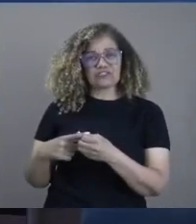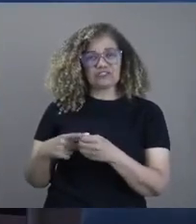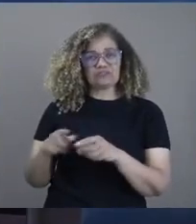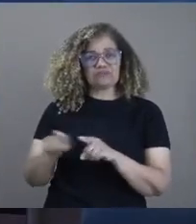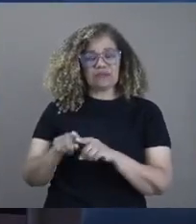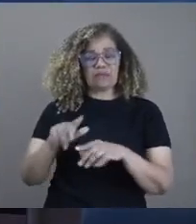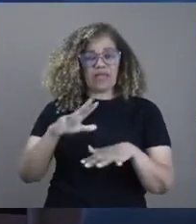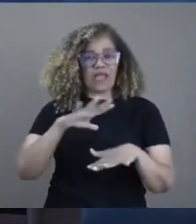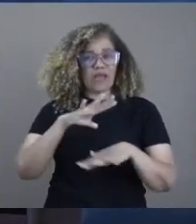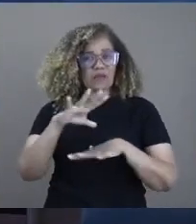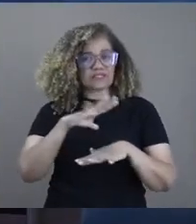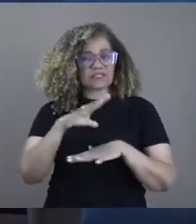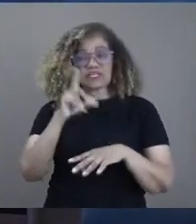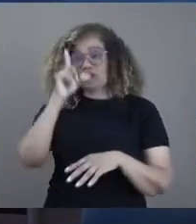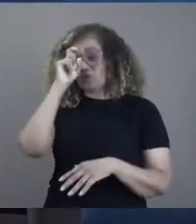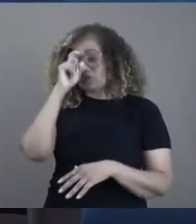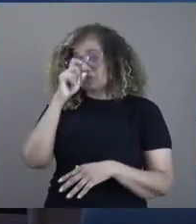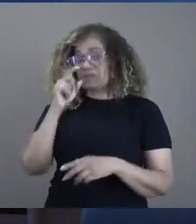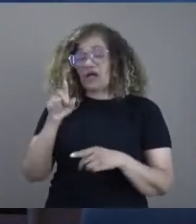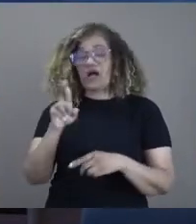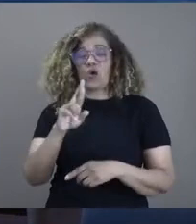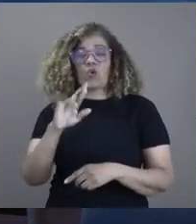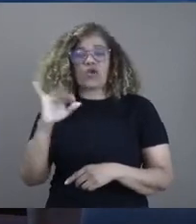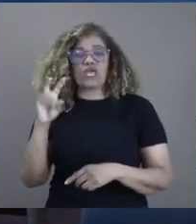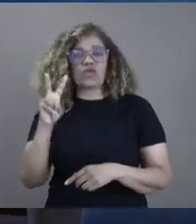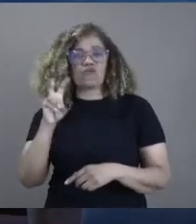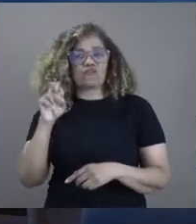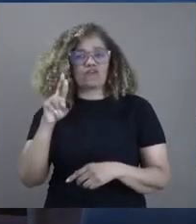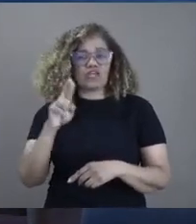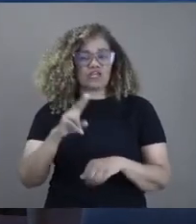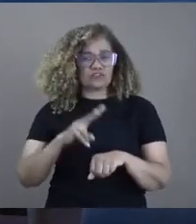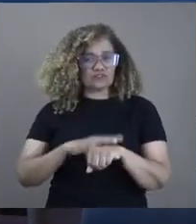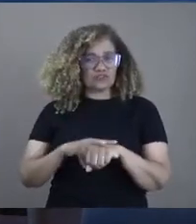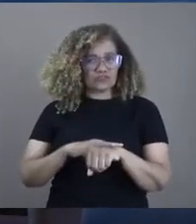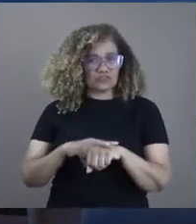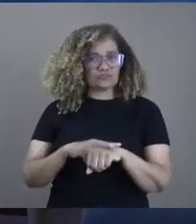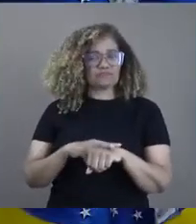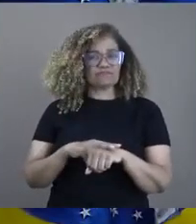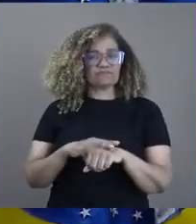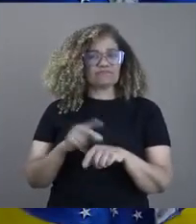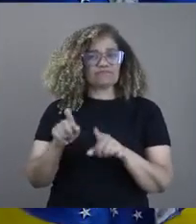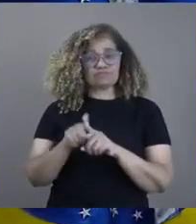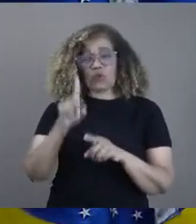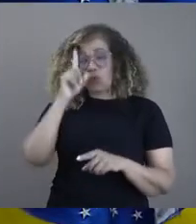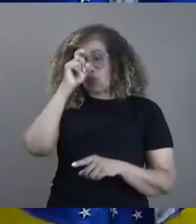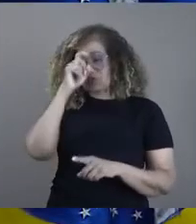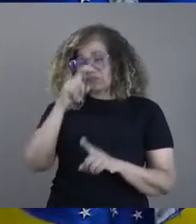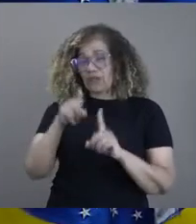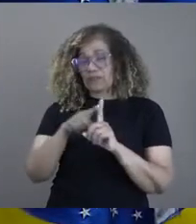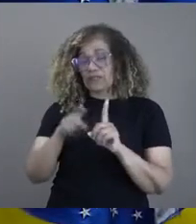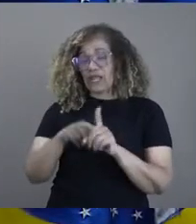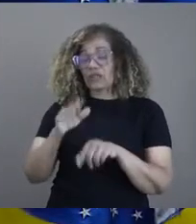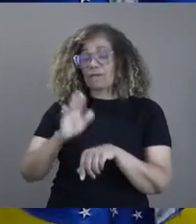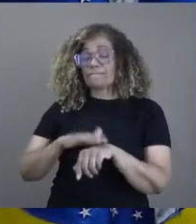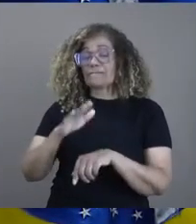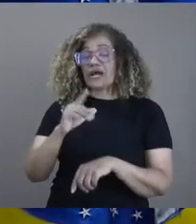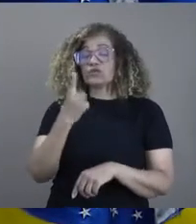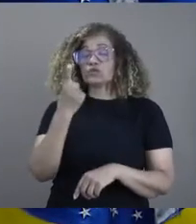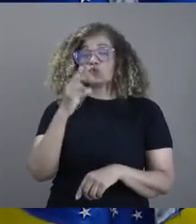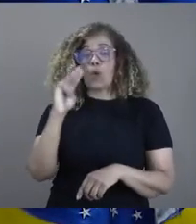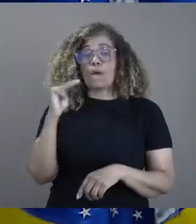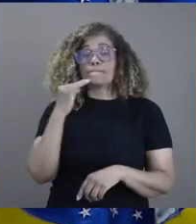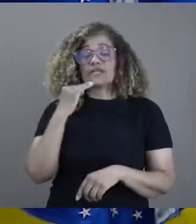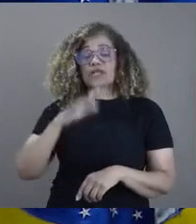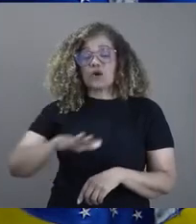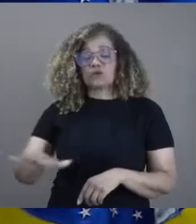Hospital paraa Cidade de Rio Verde no Hospital Materno Infantil que atende a mais de 1 milhão de crianças e